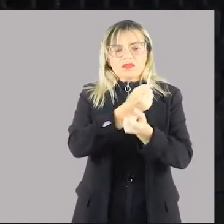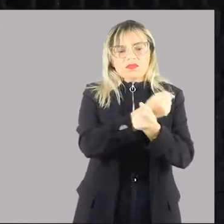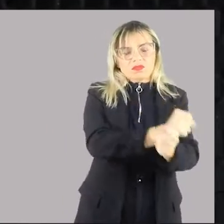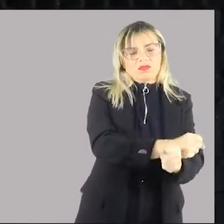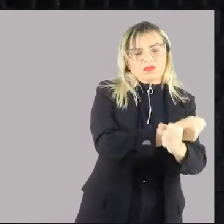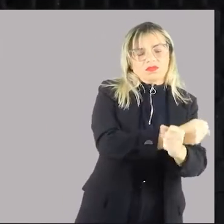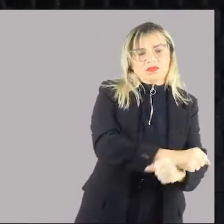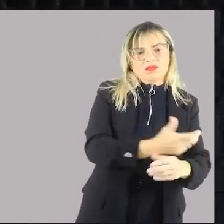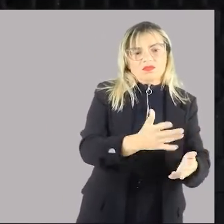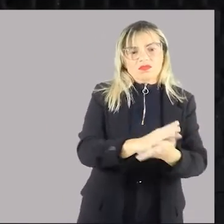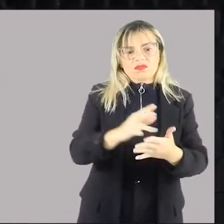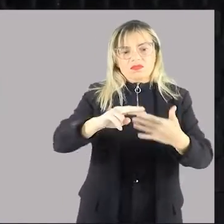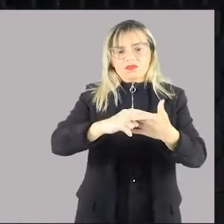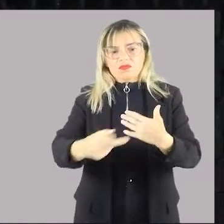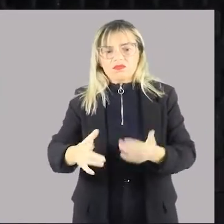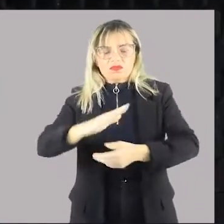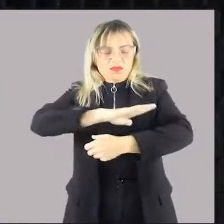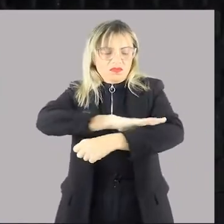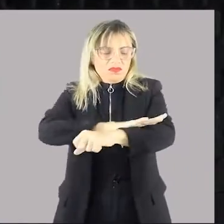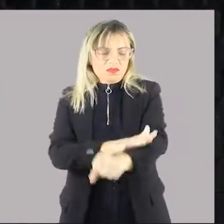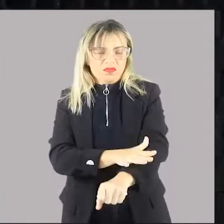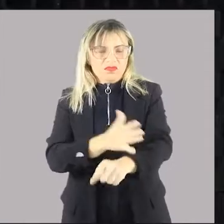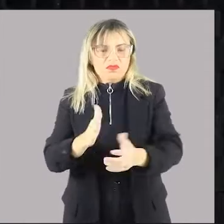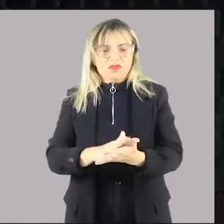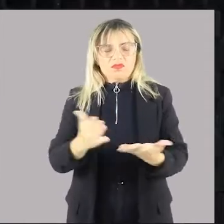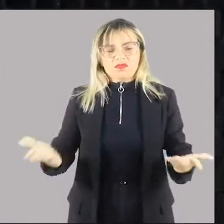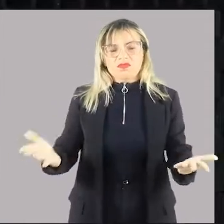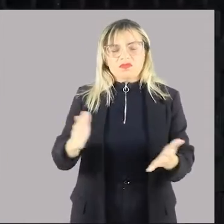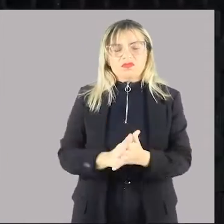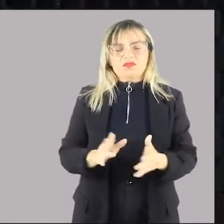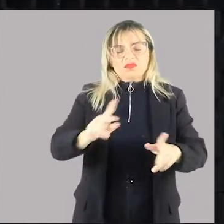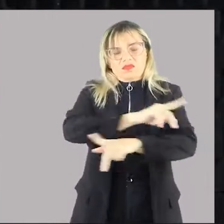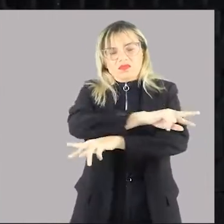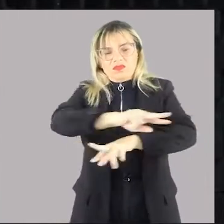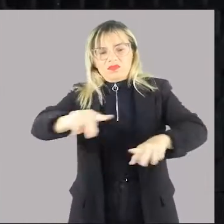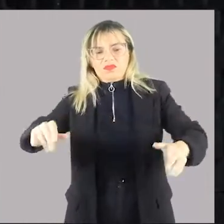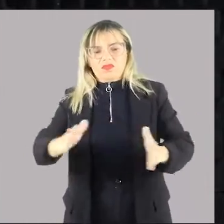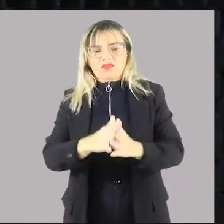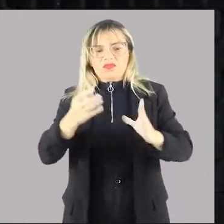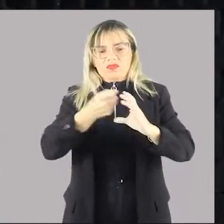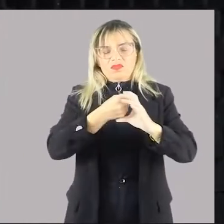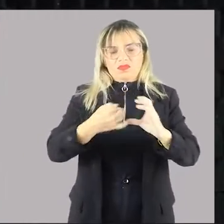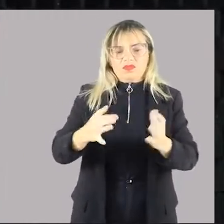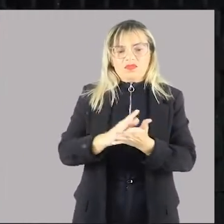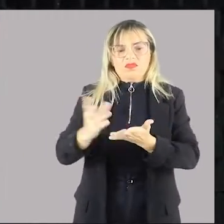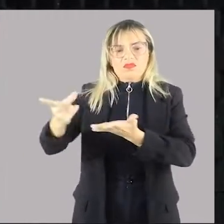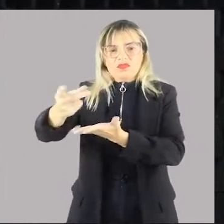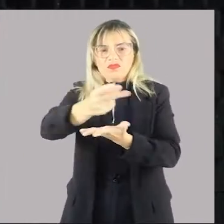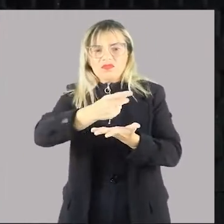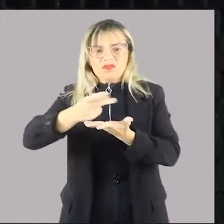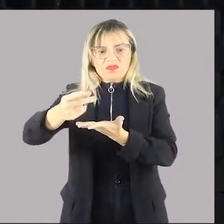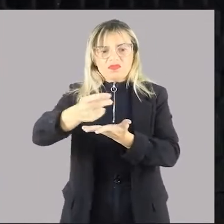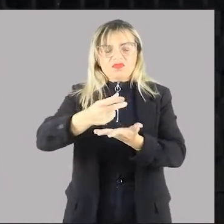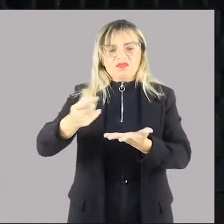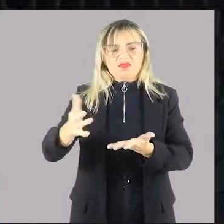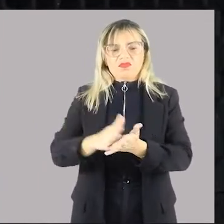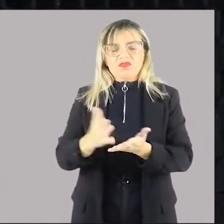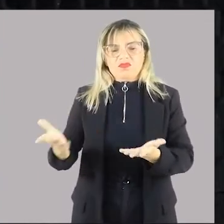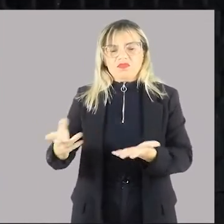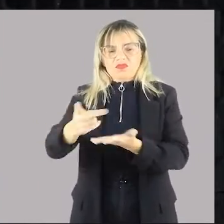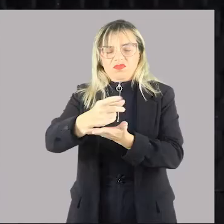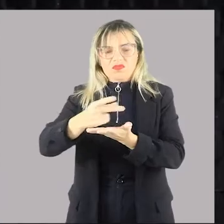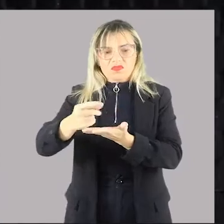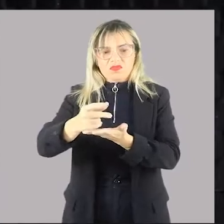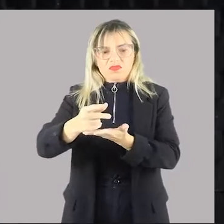escravidão, por conta do racismo, por conta de uma série de outros elementos, a questão da renda, da concentração